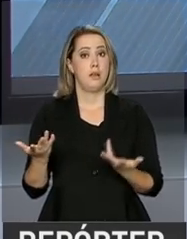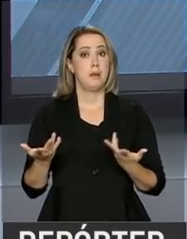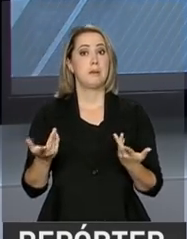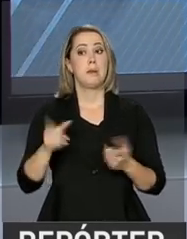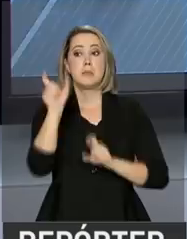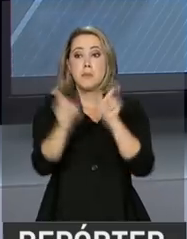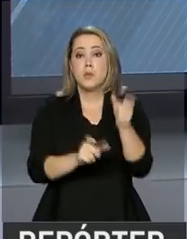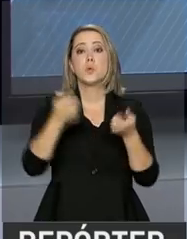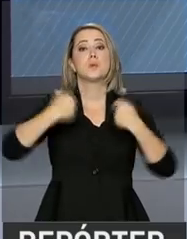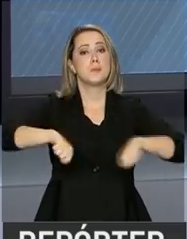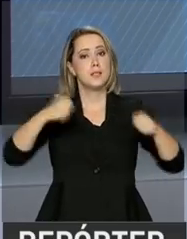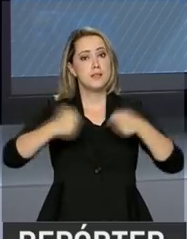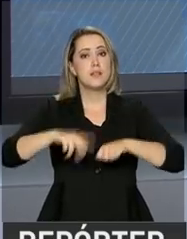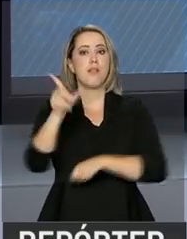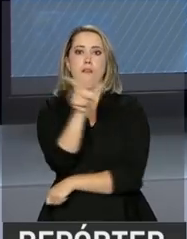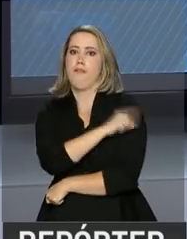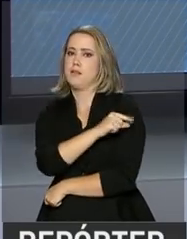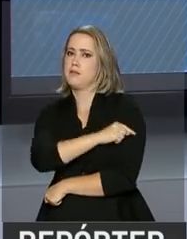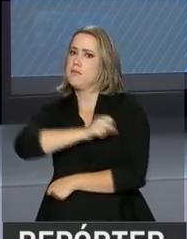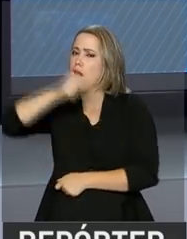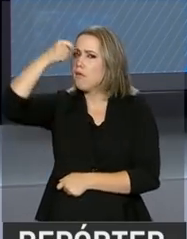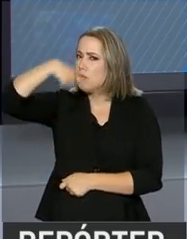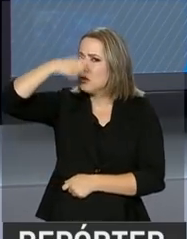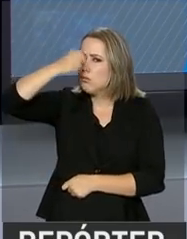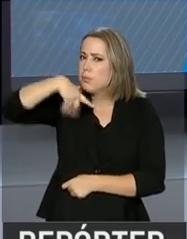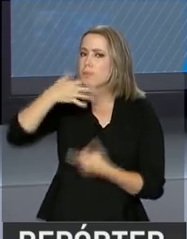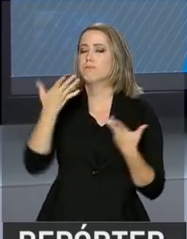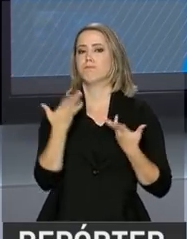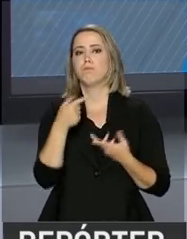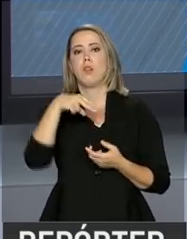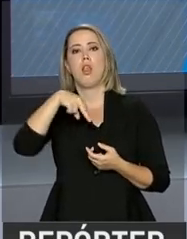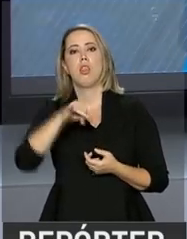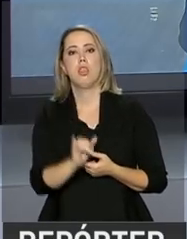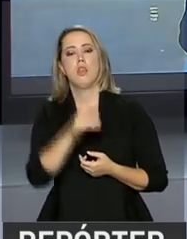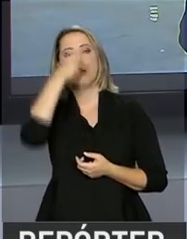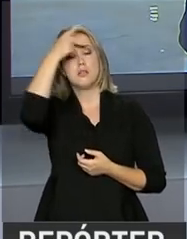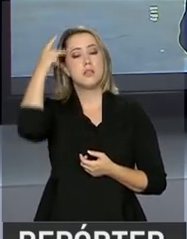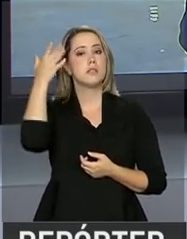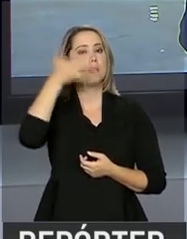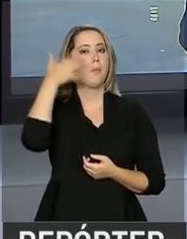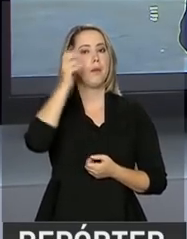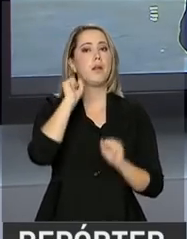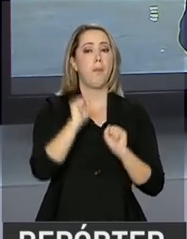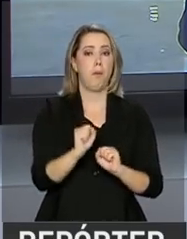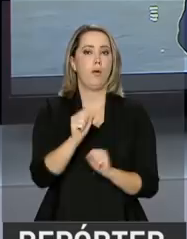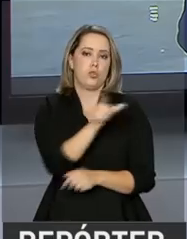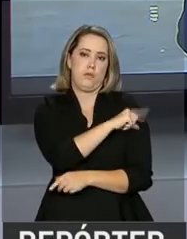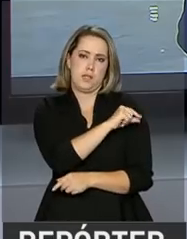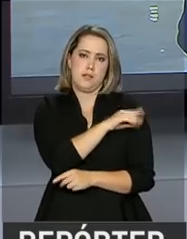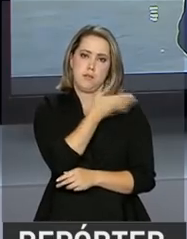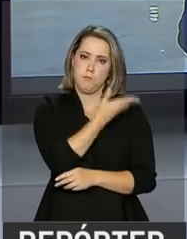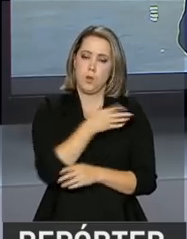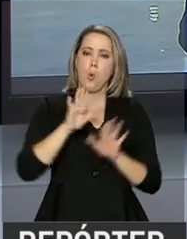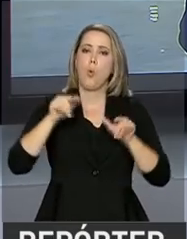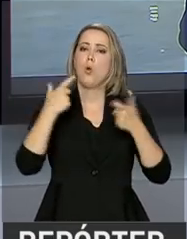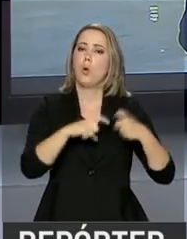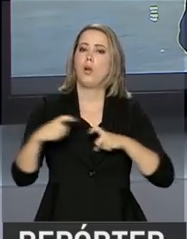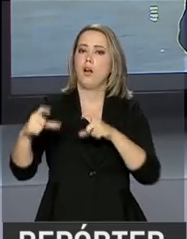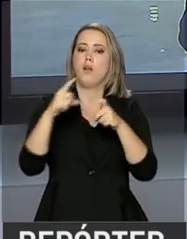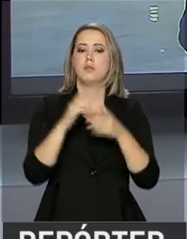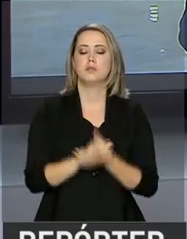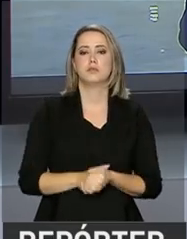se vacinar contra a gripe o repórter nem pereira e fica pra gente quem pode tomar a vacina e quais são os postos de saúde e nei